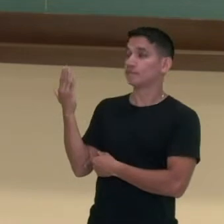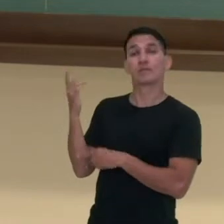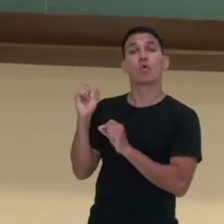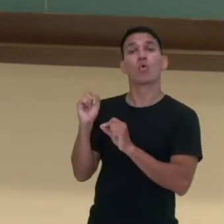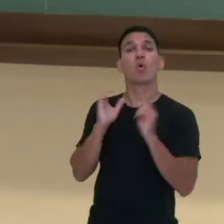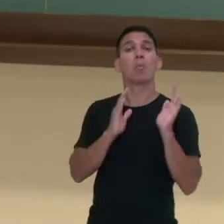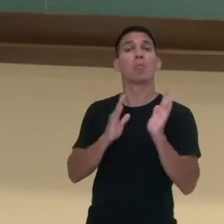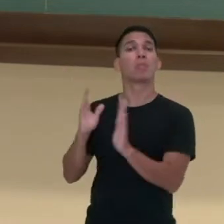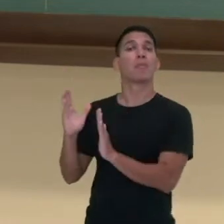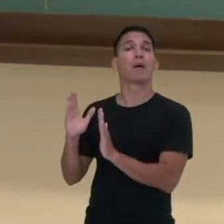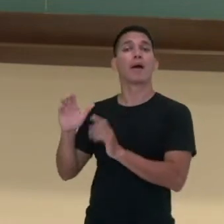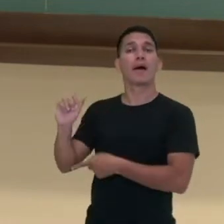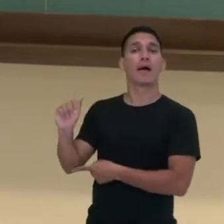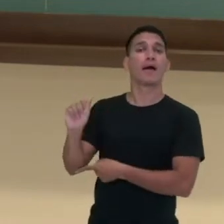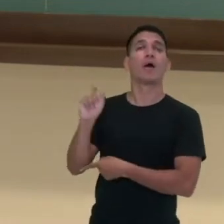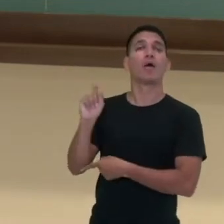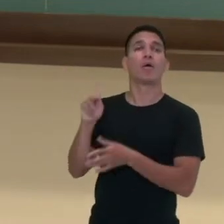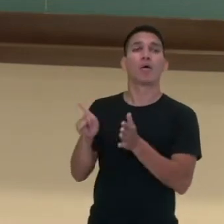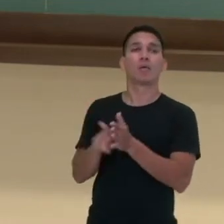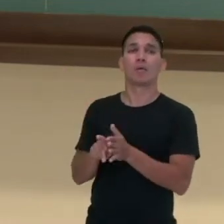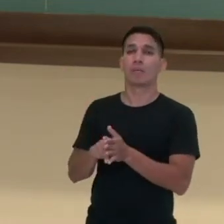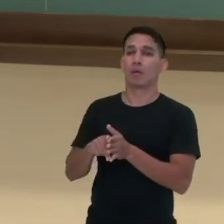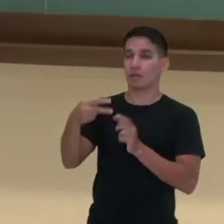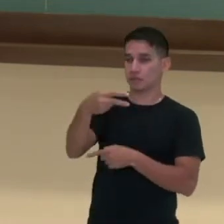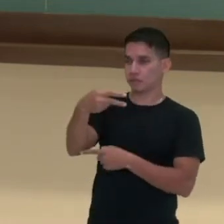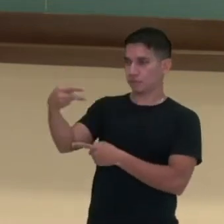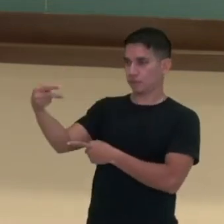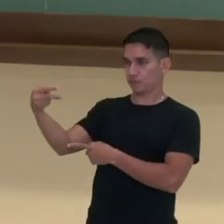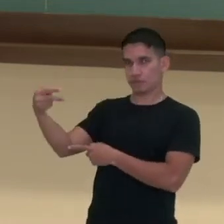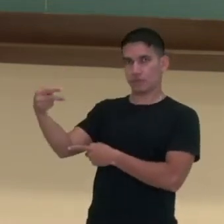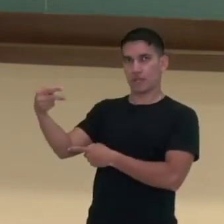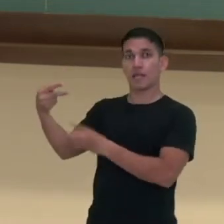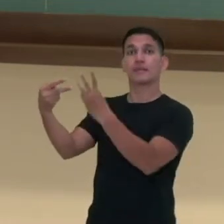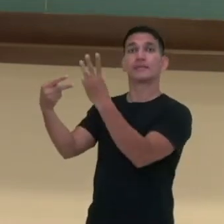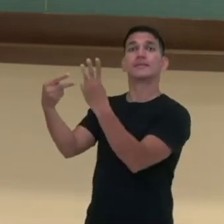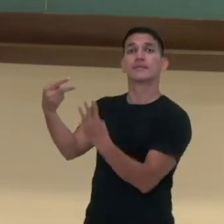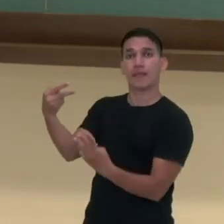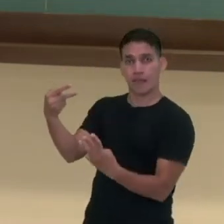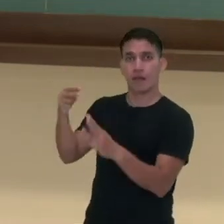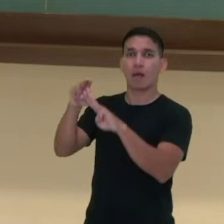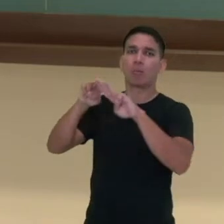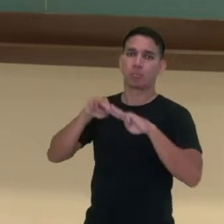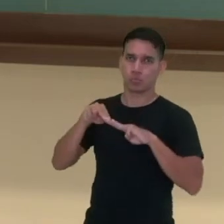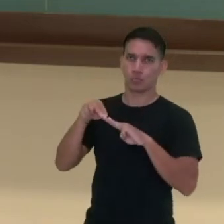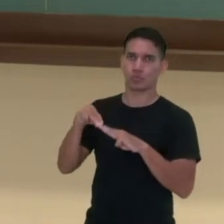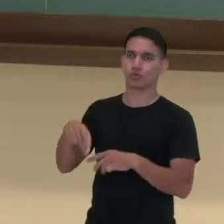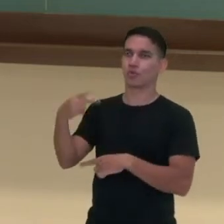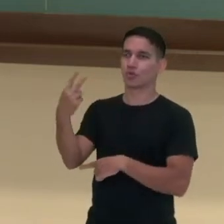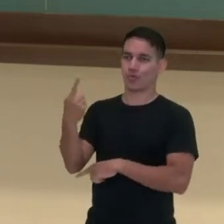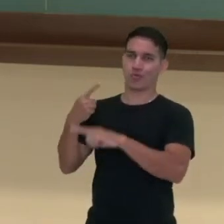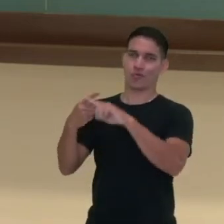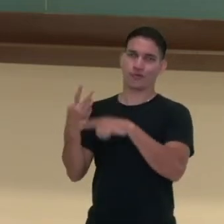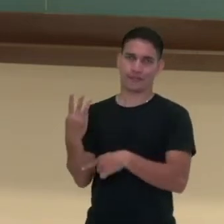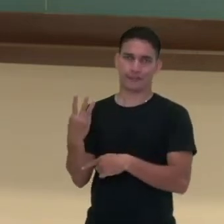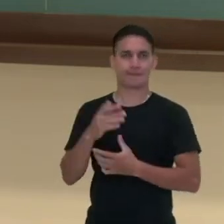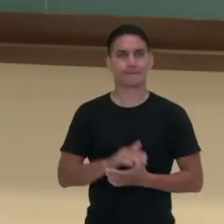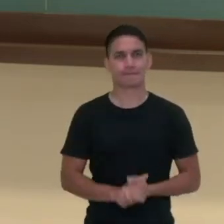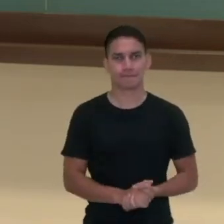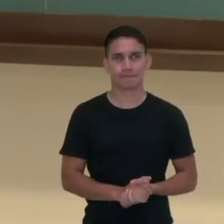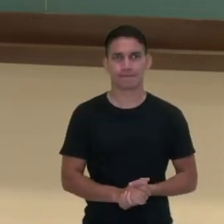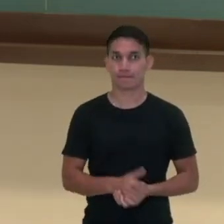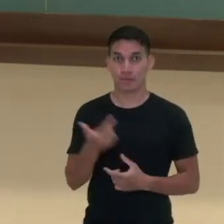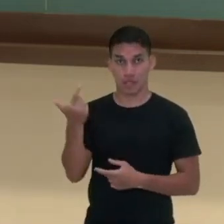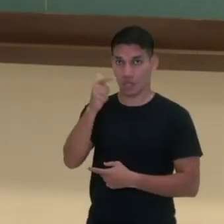ordem da matriz A, pessoal? 2 linhas e 3 colunas, ela é uma 2 por 3.